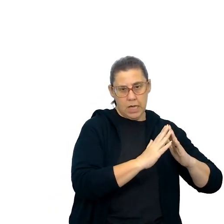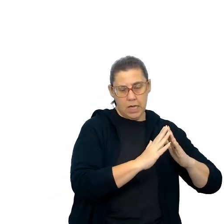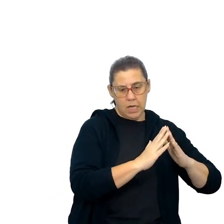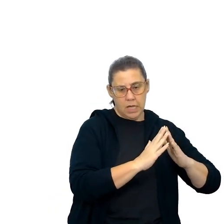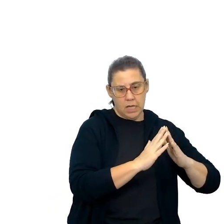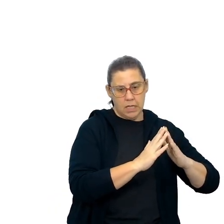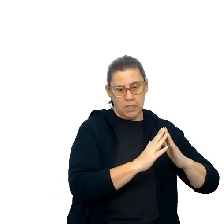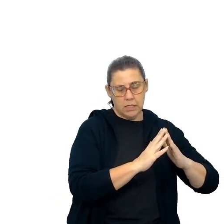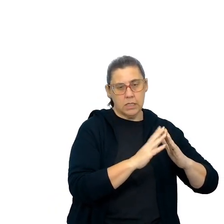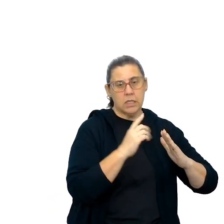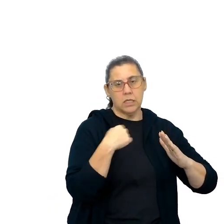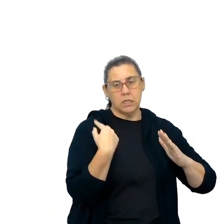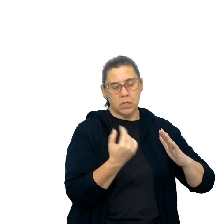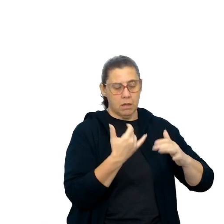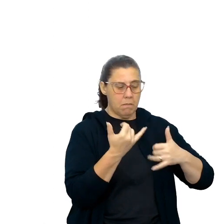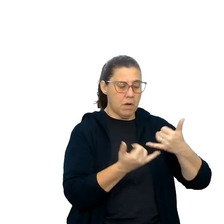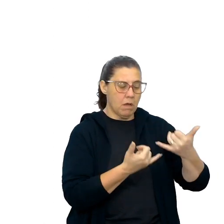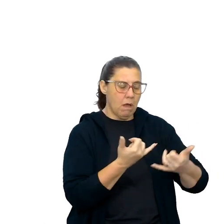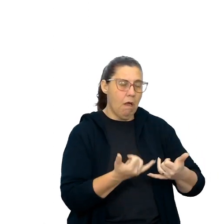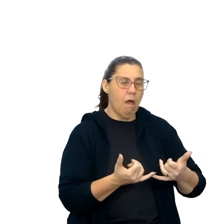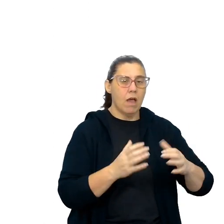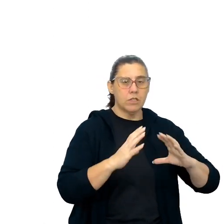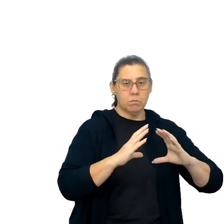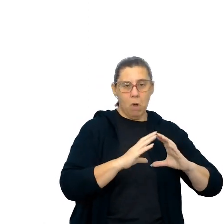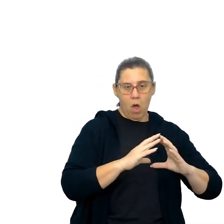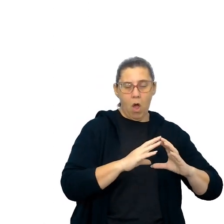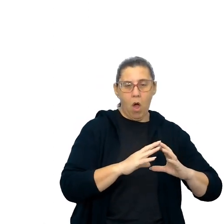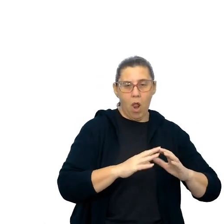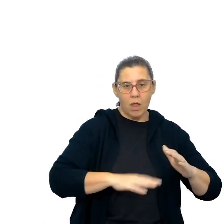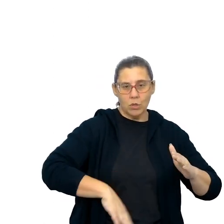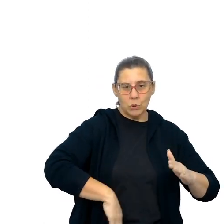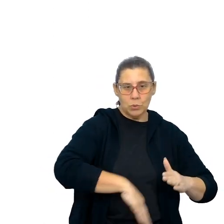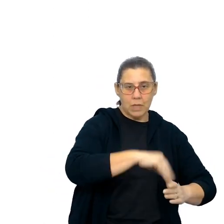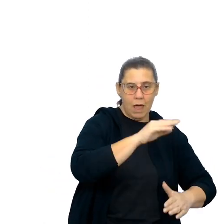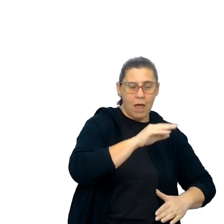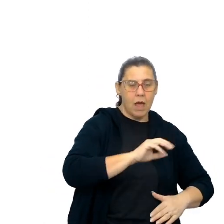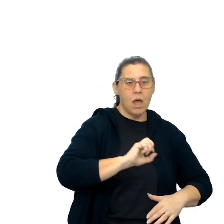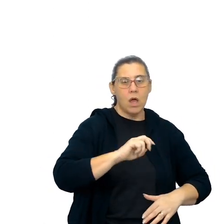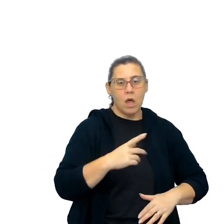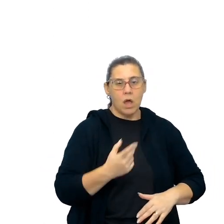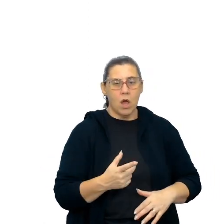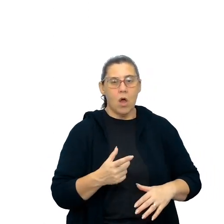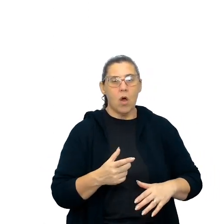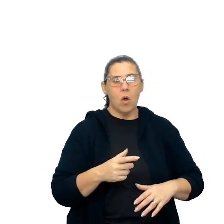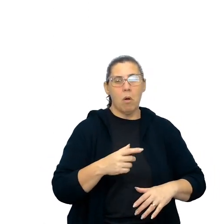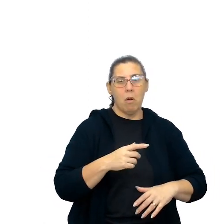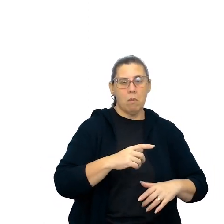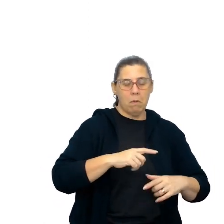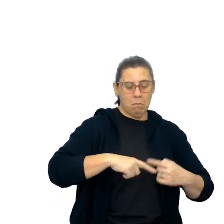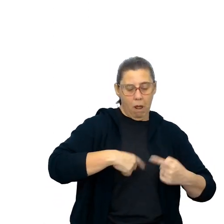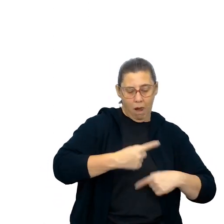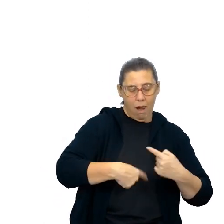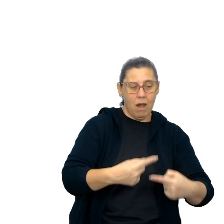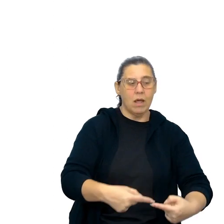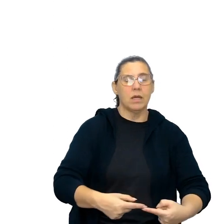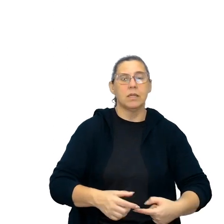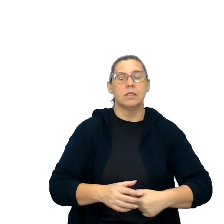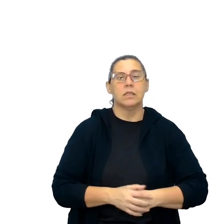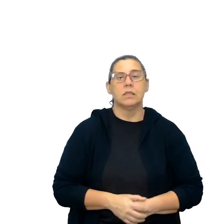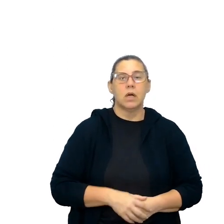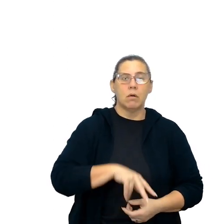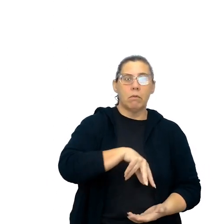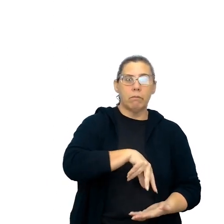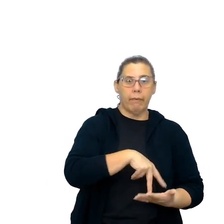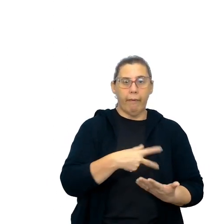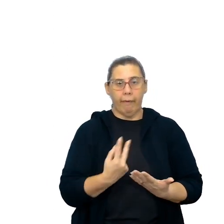gente vai brincar de bola dentro de casa, ou vai fazer estrelas, antigamente a gente fazia estrelinha, e vai